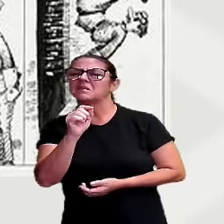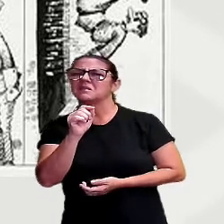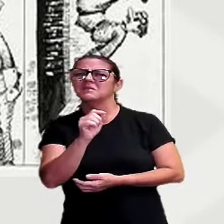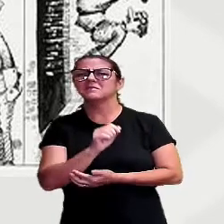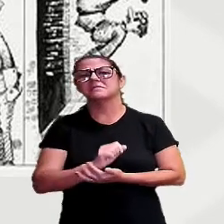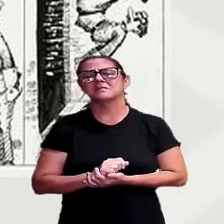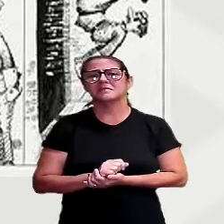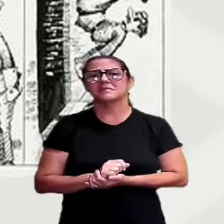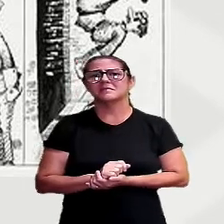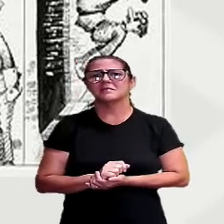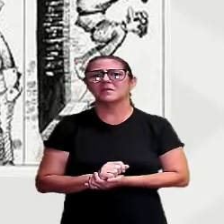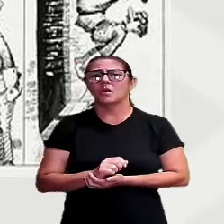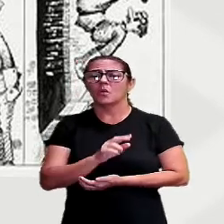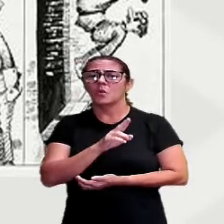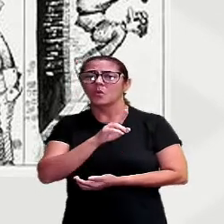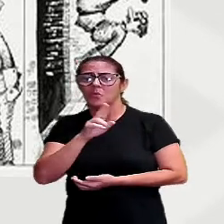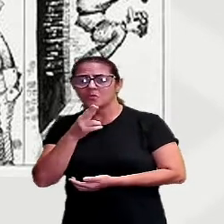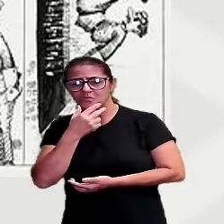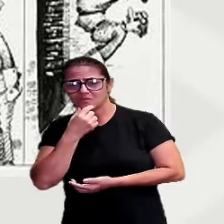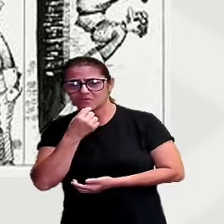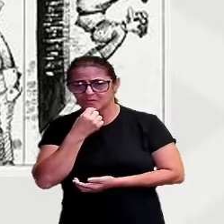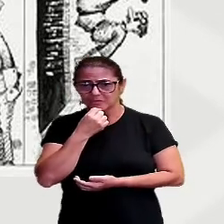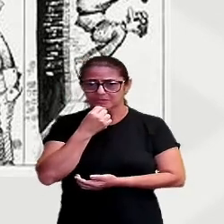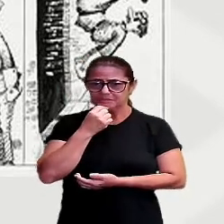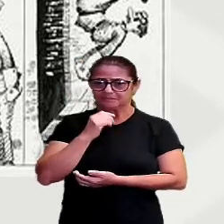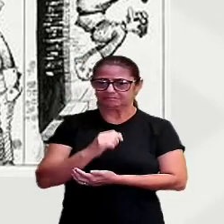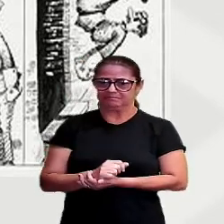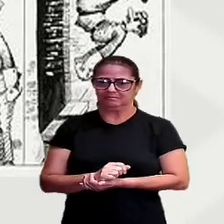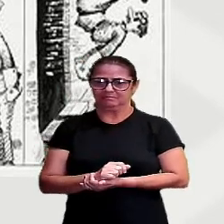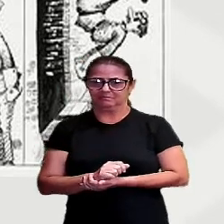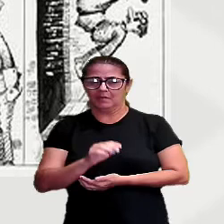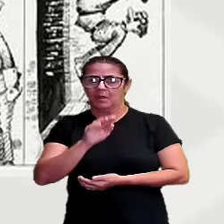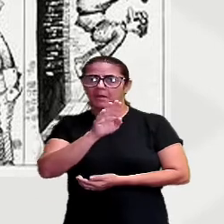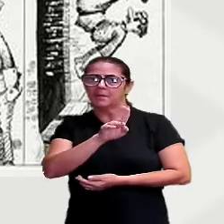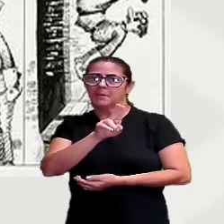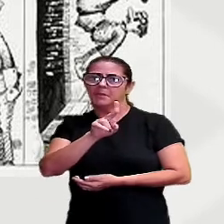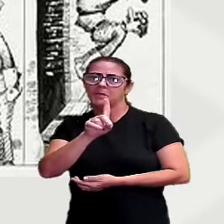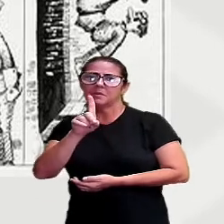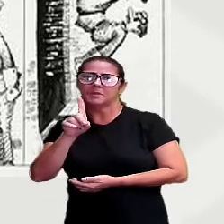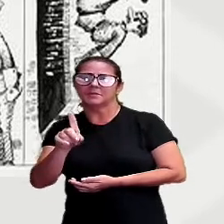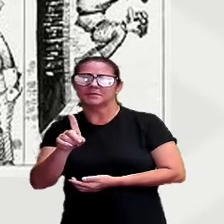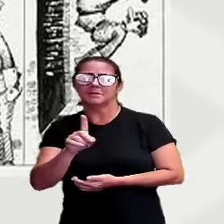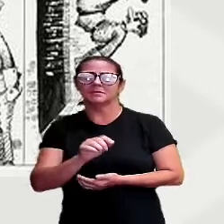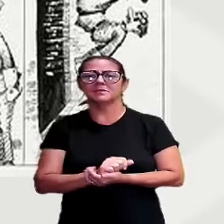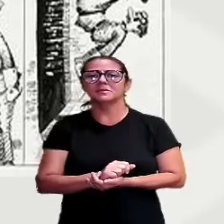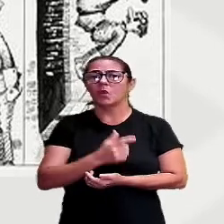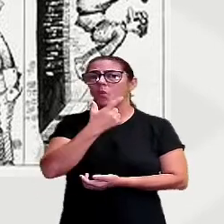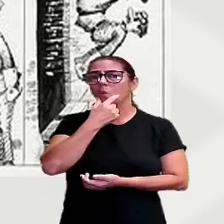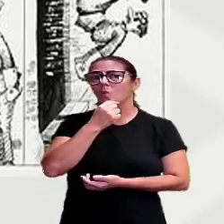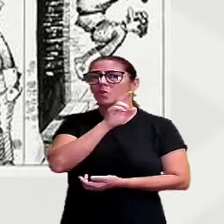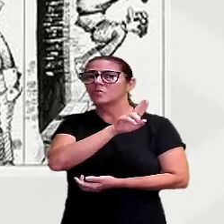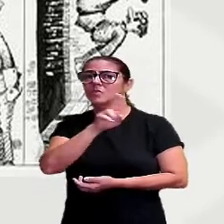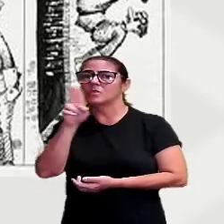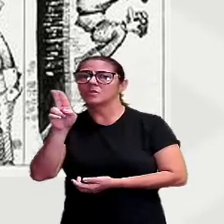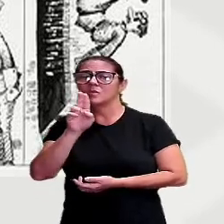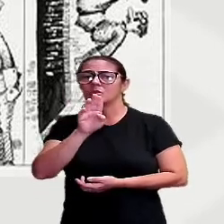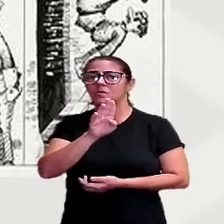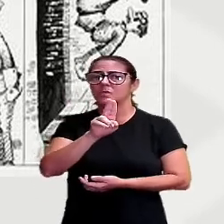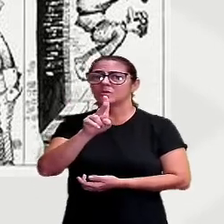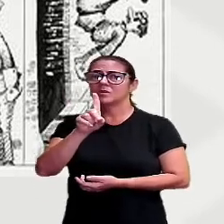Foi exatamente esse americano aí, ó, o Bud Fisher, que é o autor, nada mais, nada menos dessa tirinha aí, o